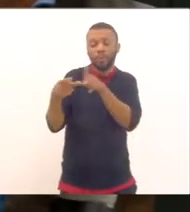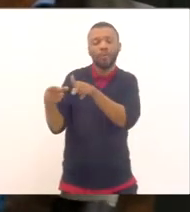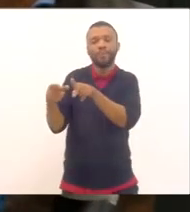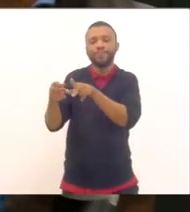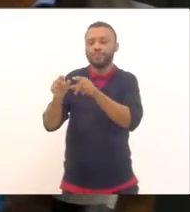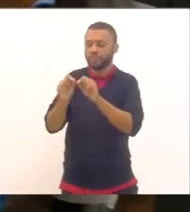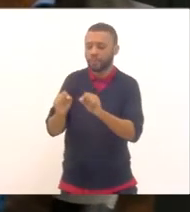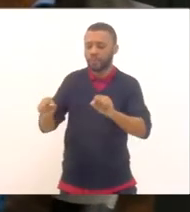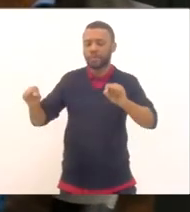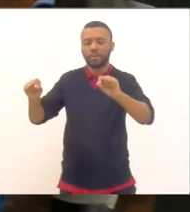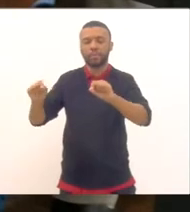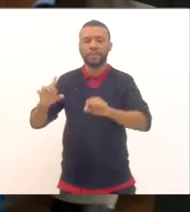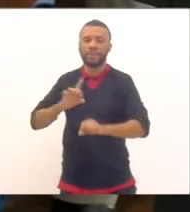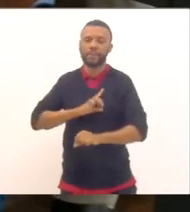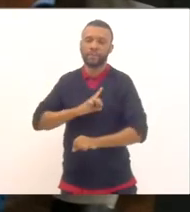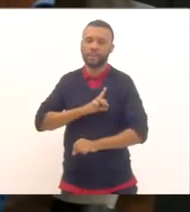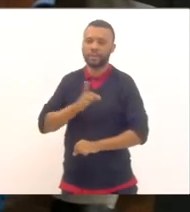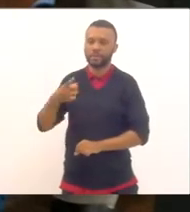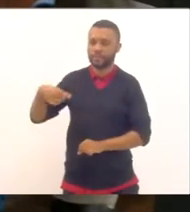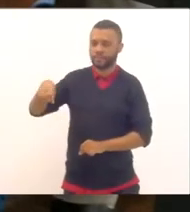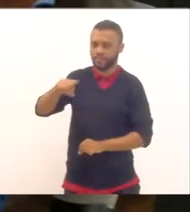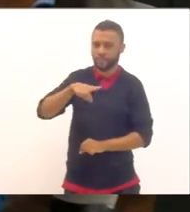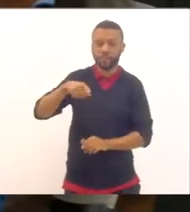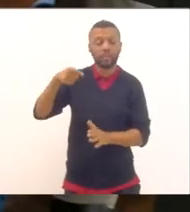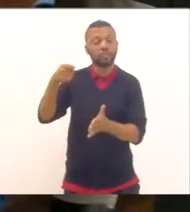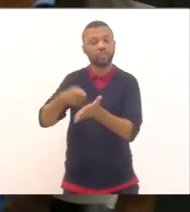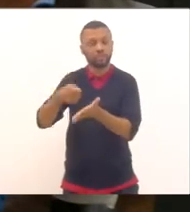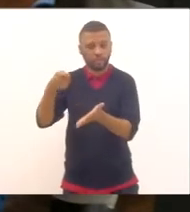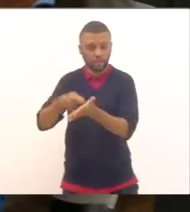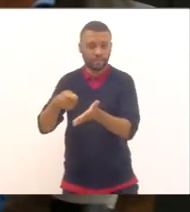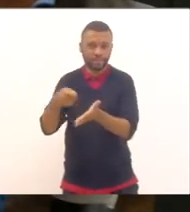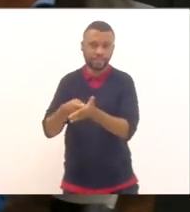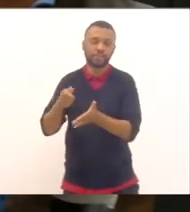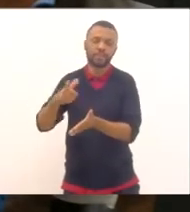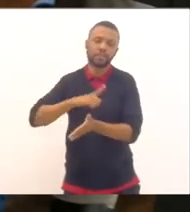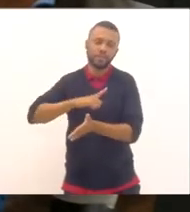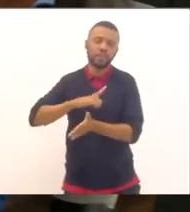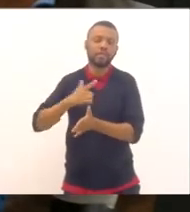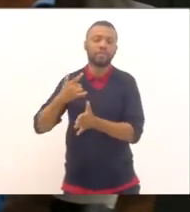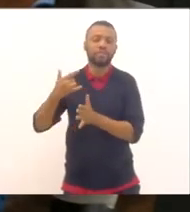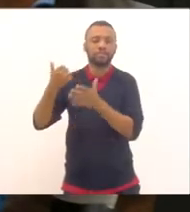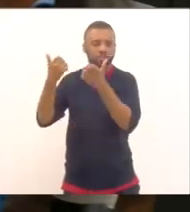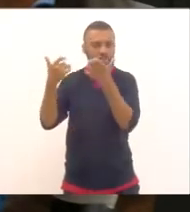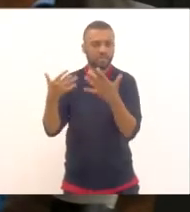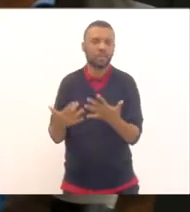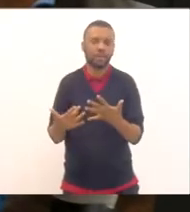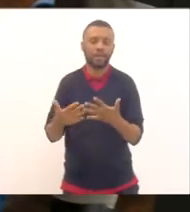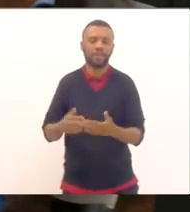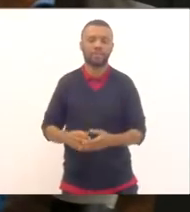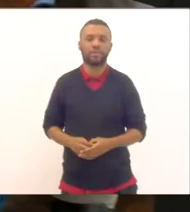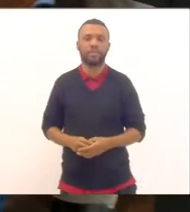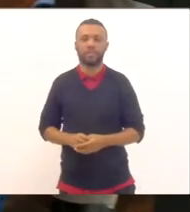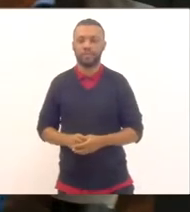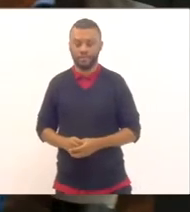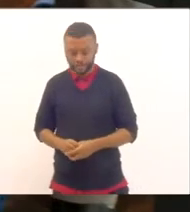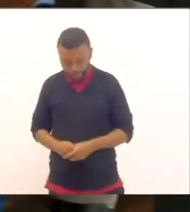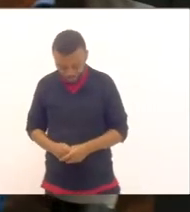delegacias a culpa das essa exigência que isso já que vem sendo feito